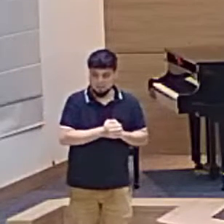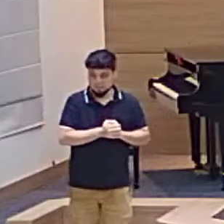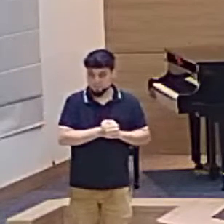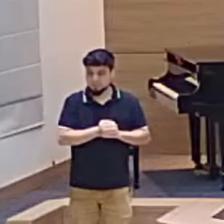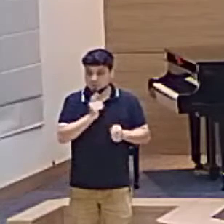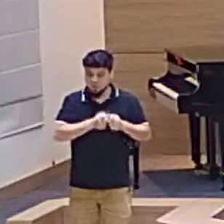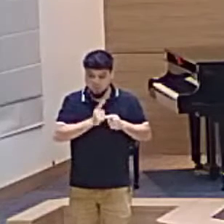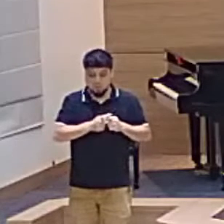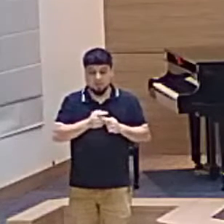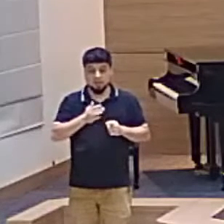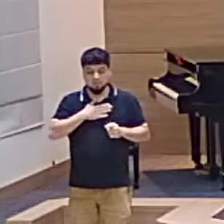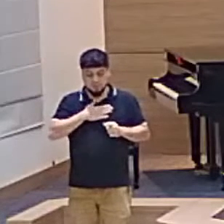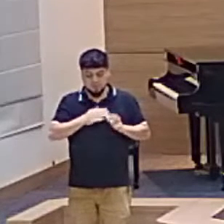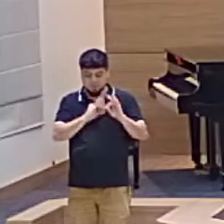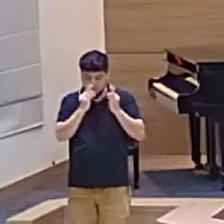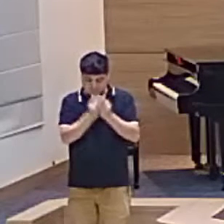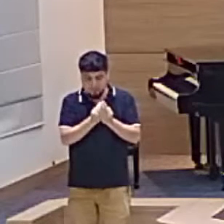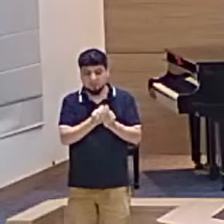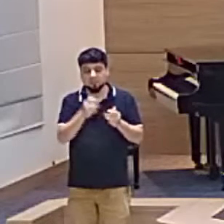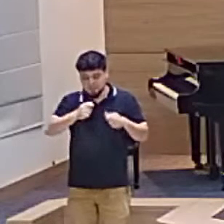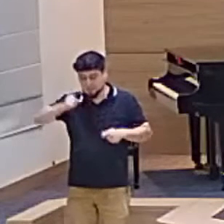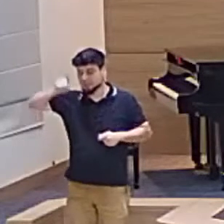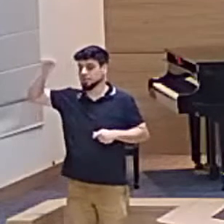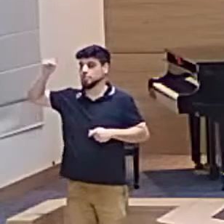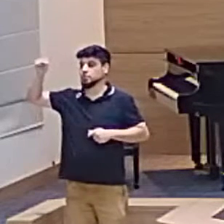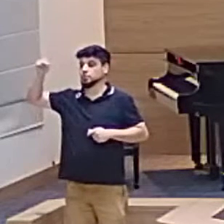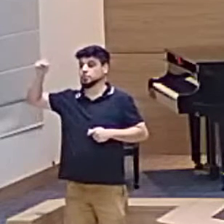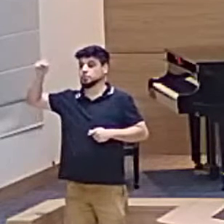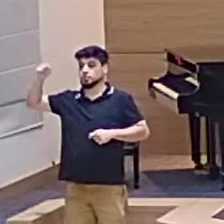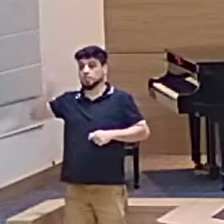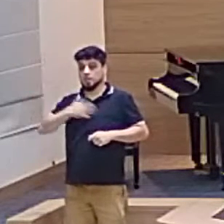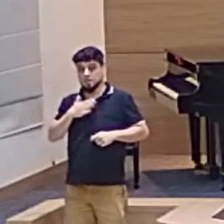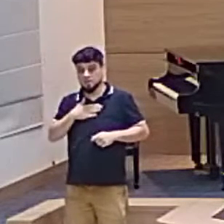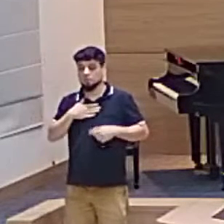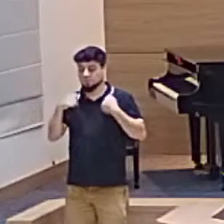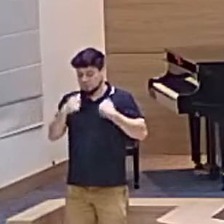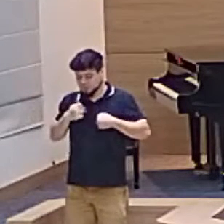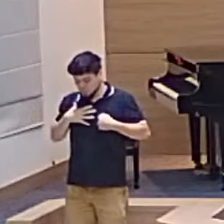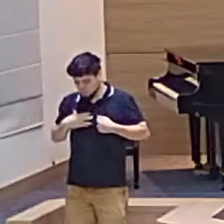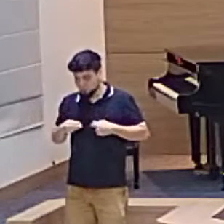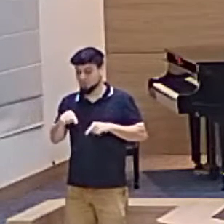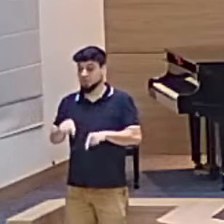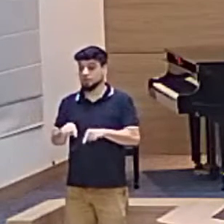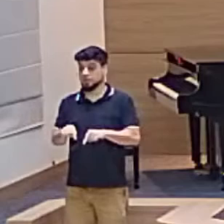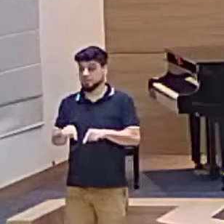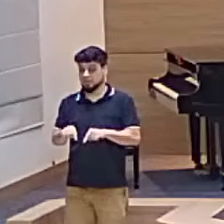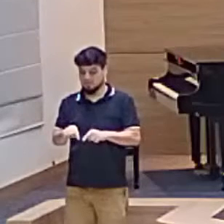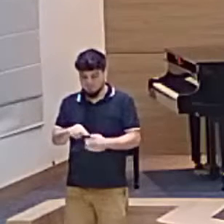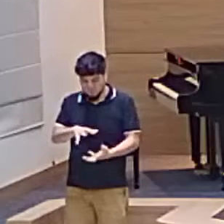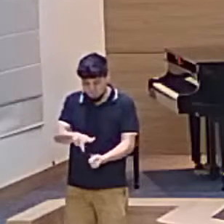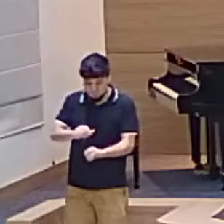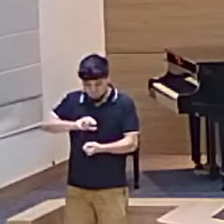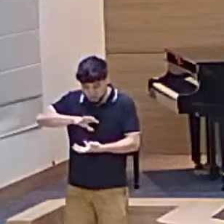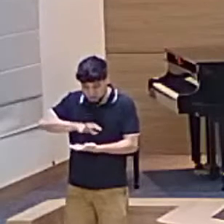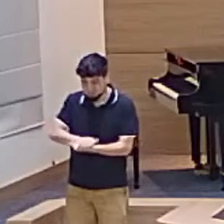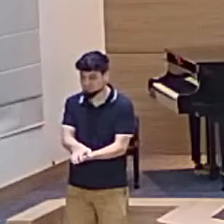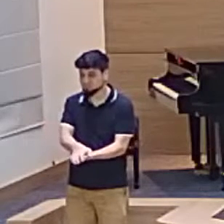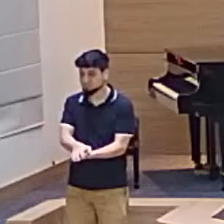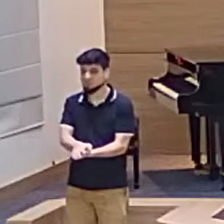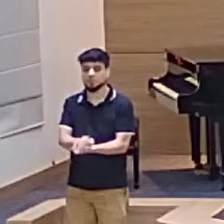eu não admito e eu não admito gerar filhos Para que o mundo o pecado